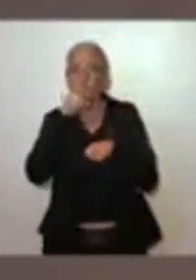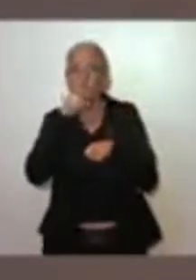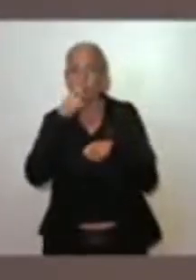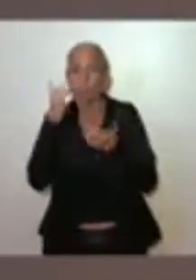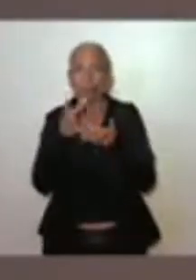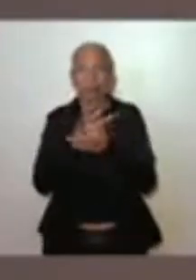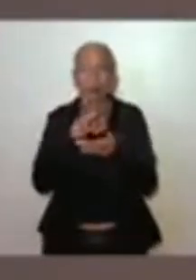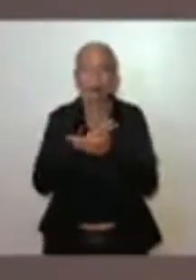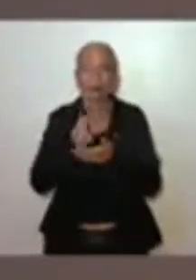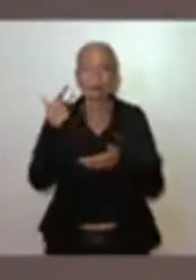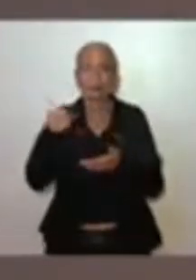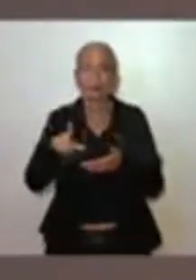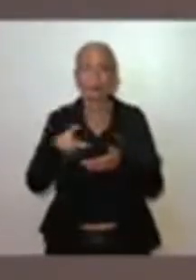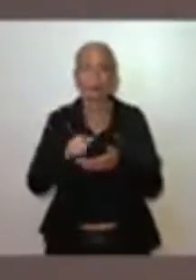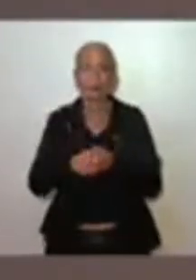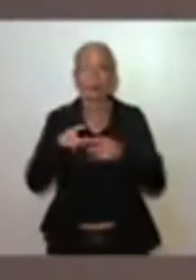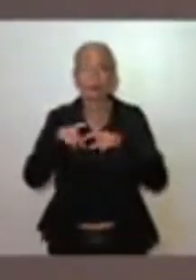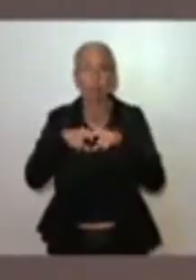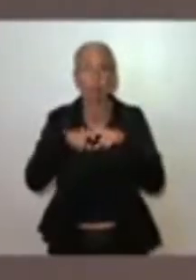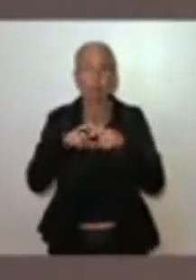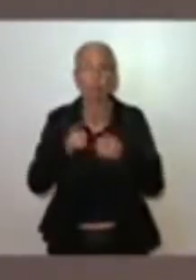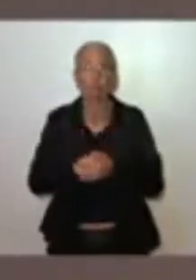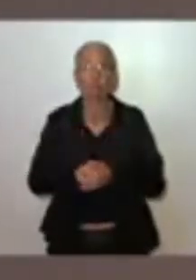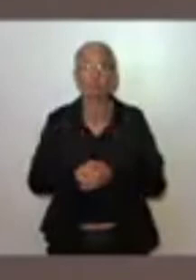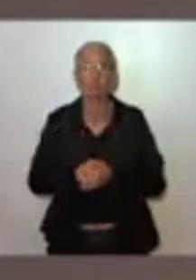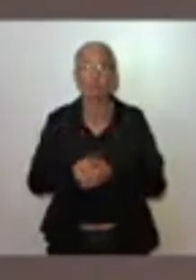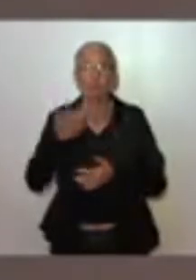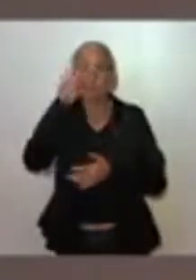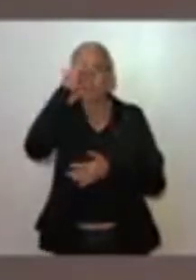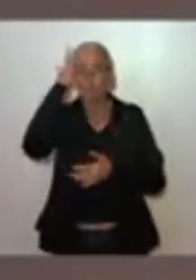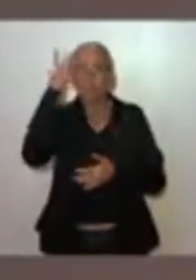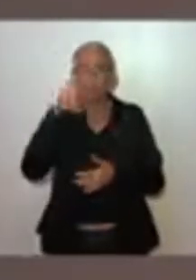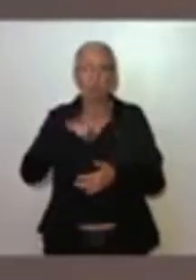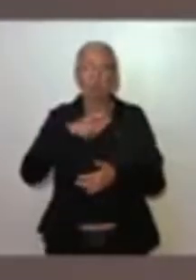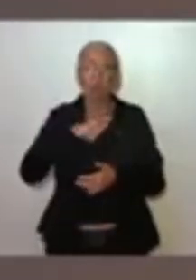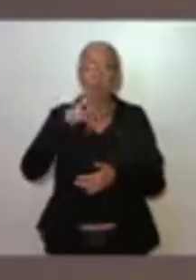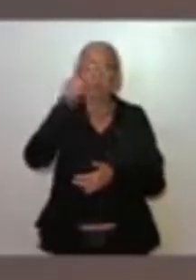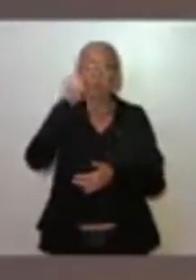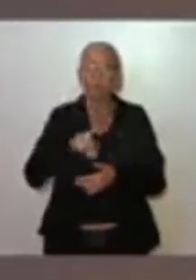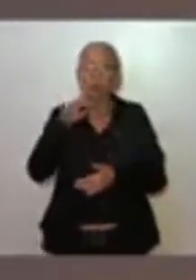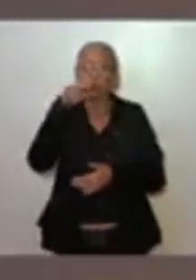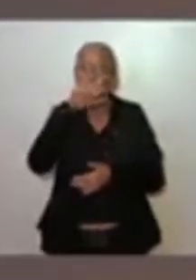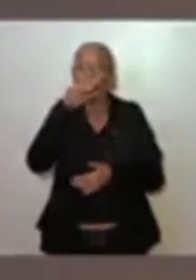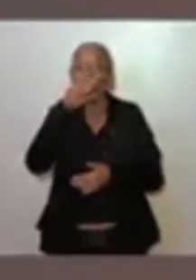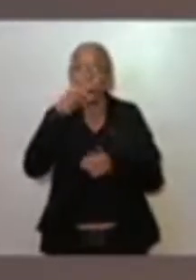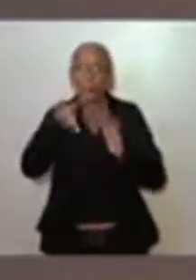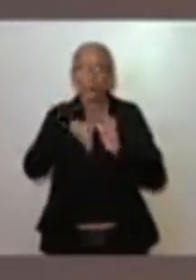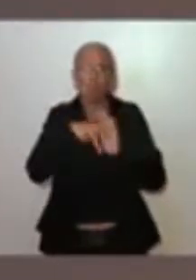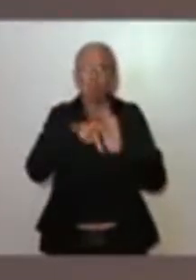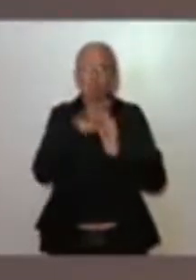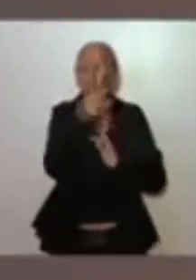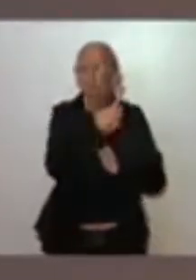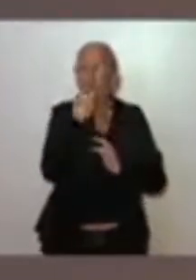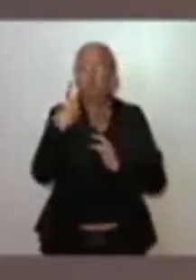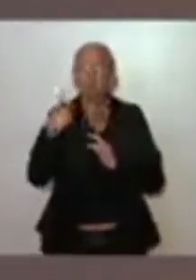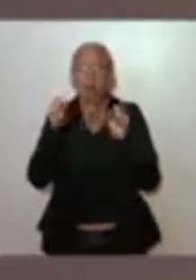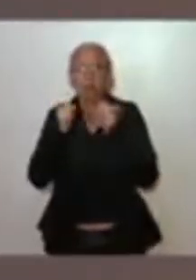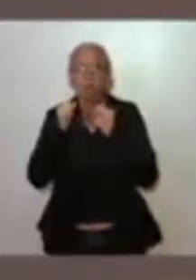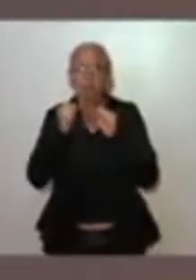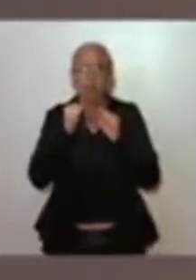novo e portanto as pessoas têm o direito de divergir quanto as suas opiniões